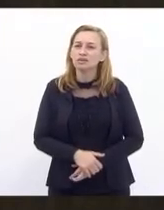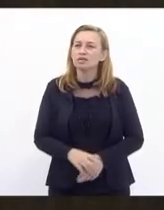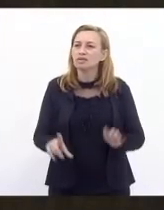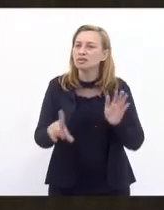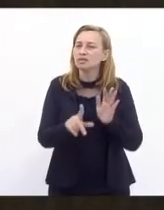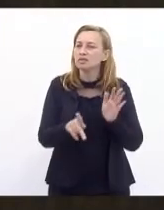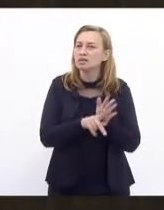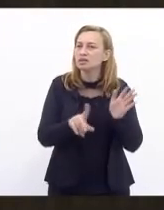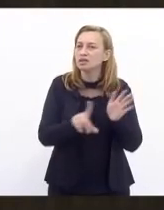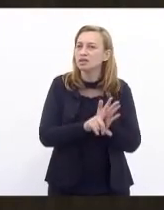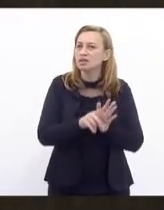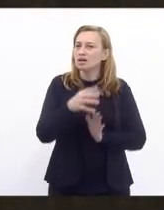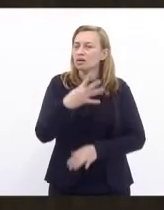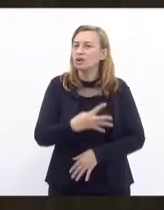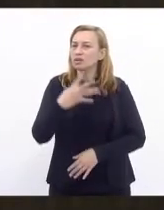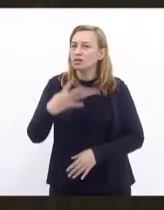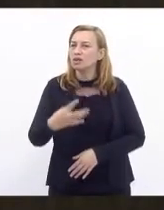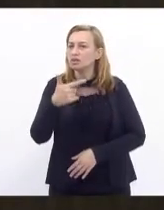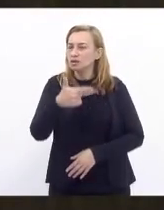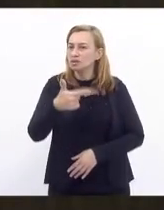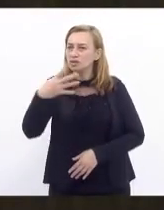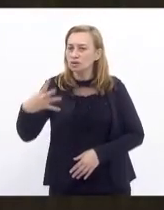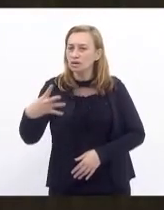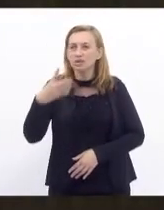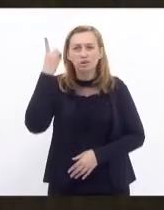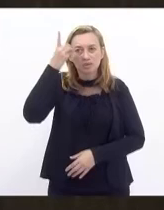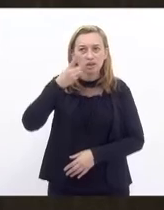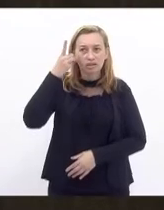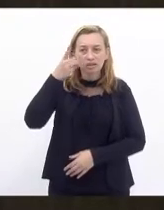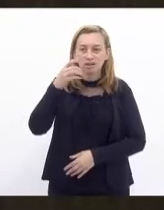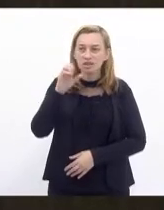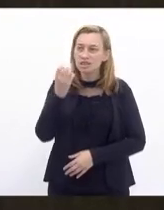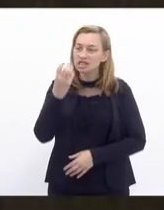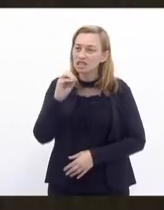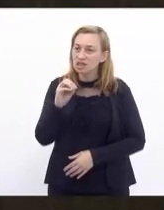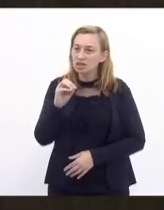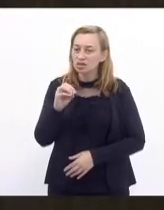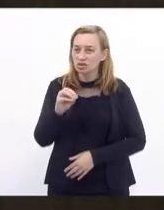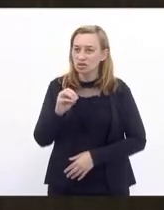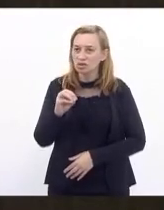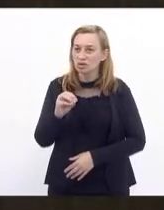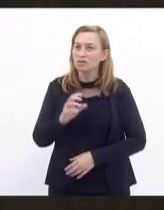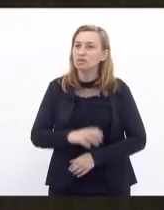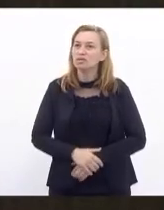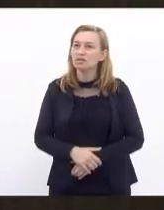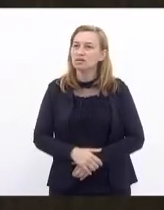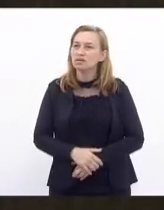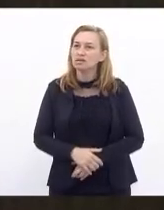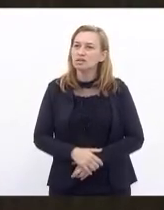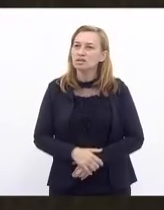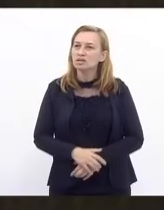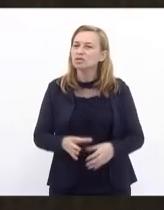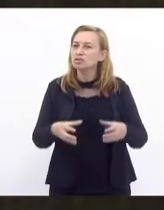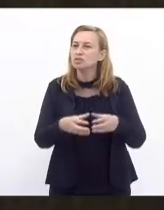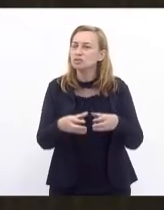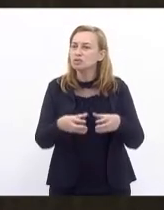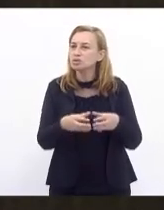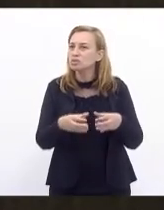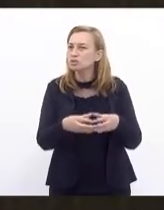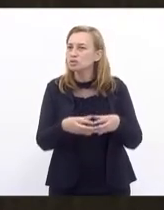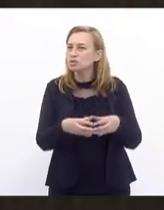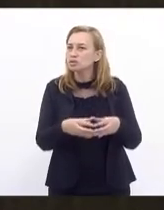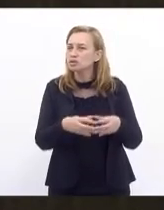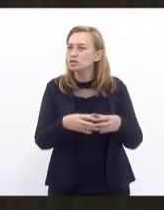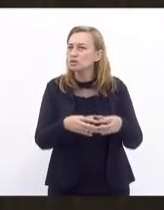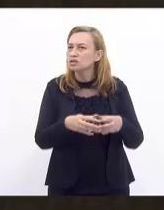lei 4424 do deputado Sérgio Fernandes, que trata das equipes dirigentes